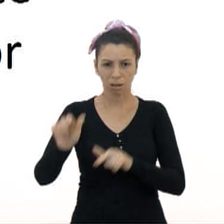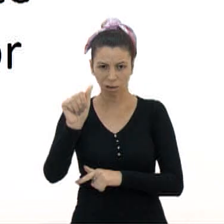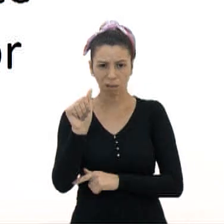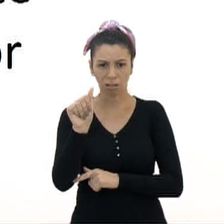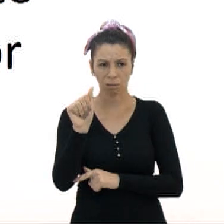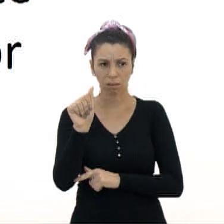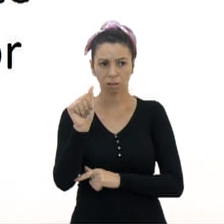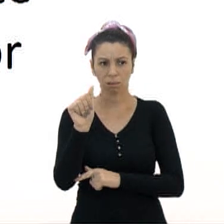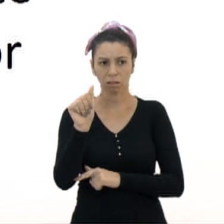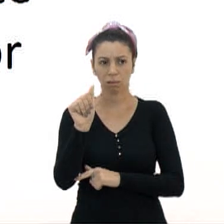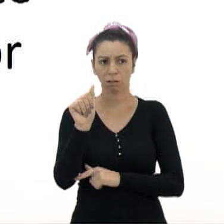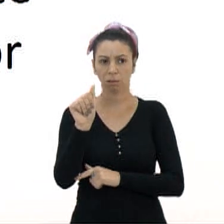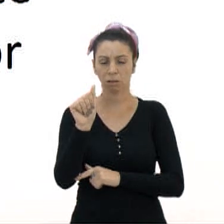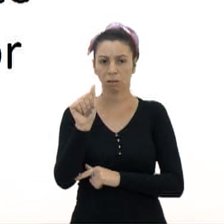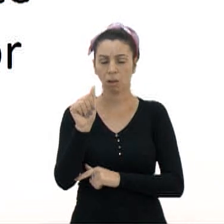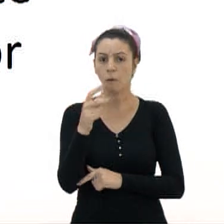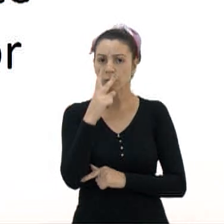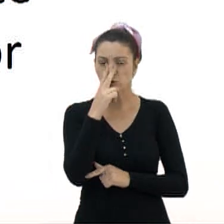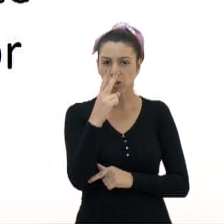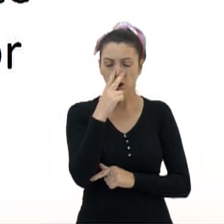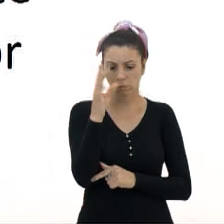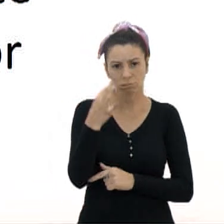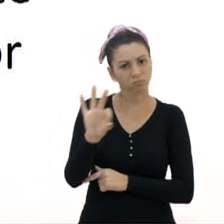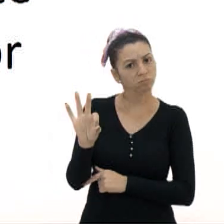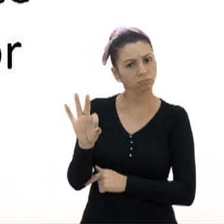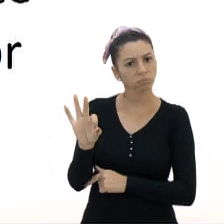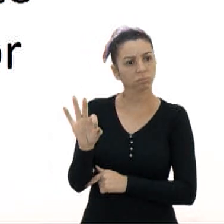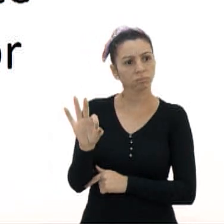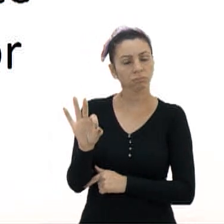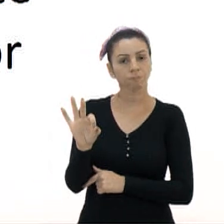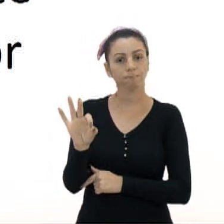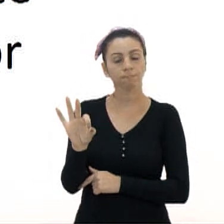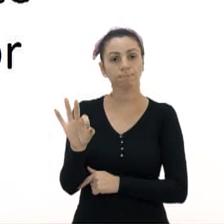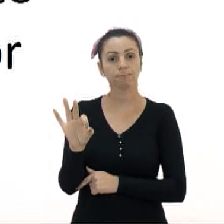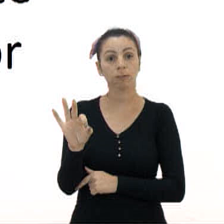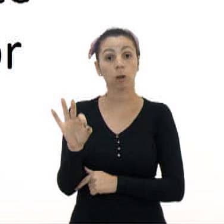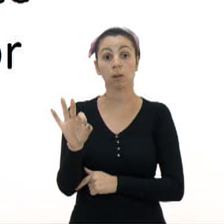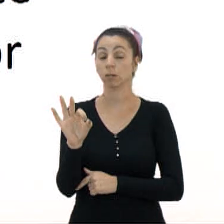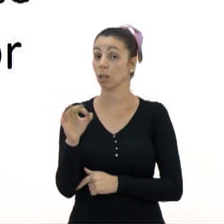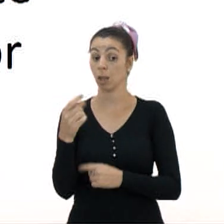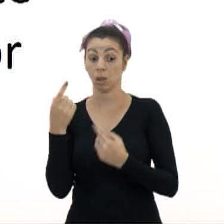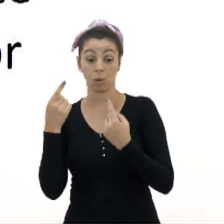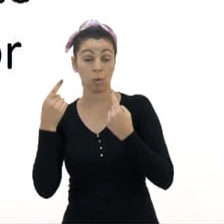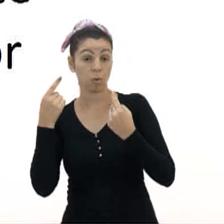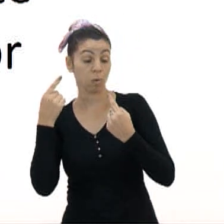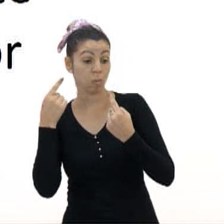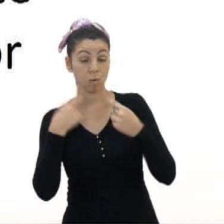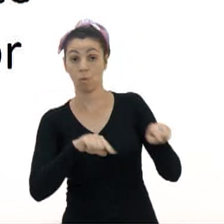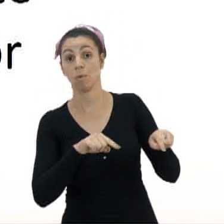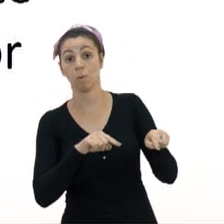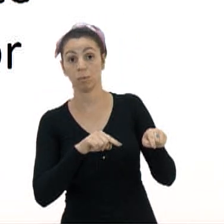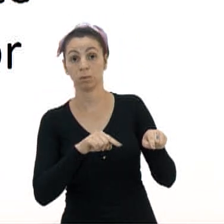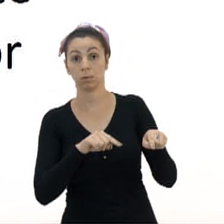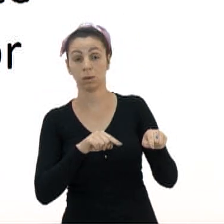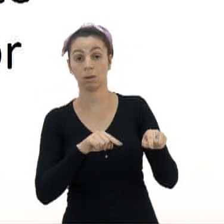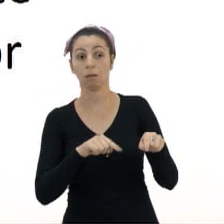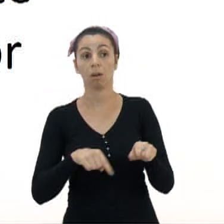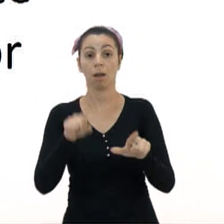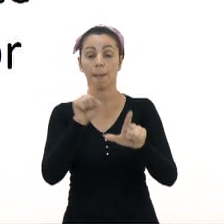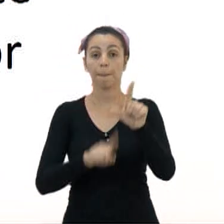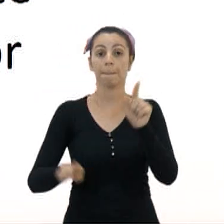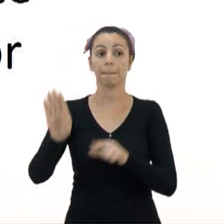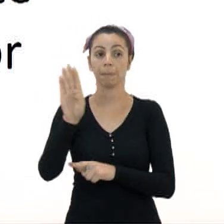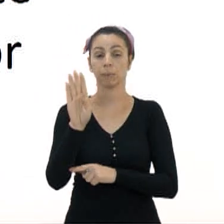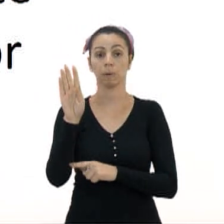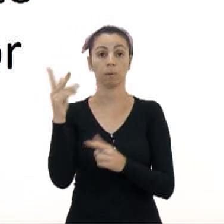Católica? Vocês acham que isso aqui está certo? Não, ela é contra a reforma protestante, né? Então a letra B está errada. E